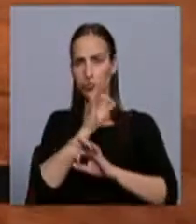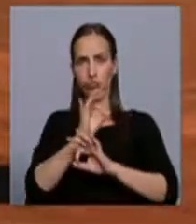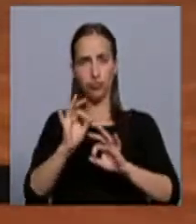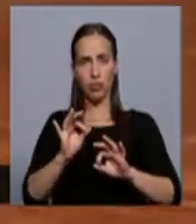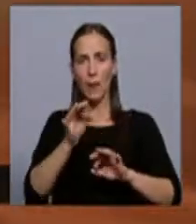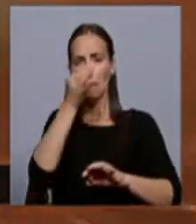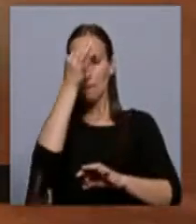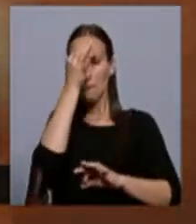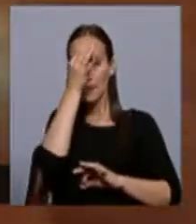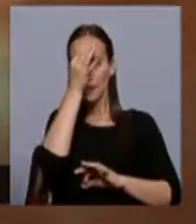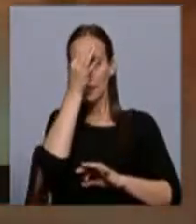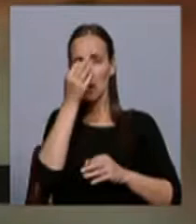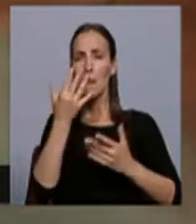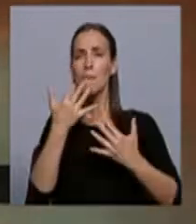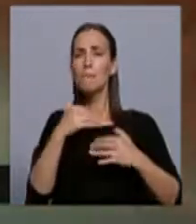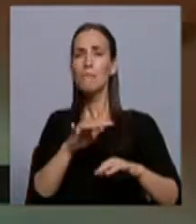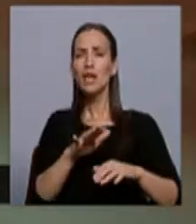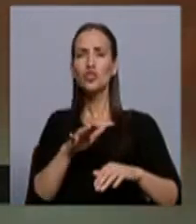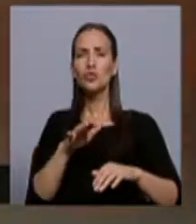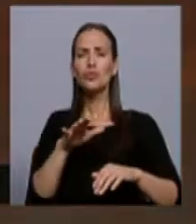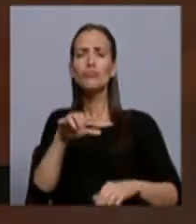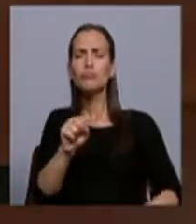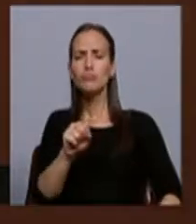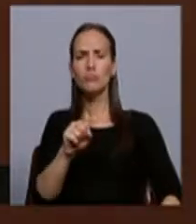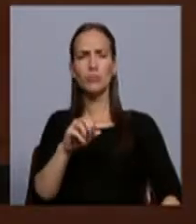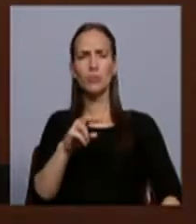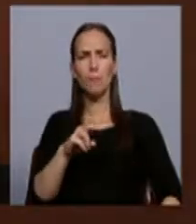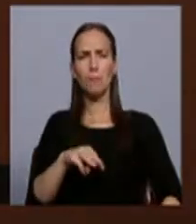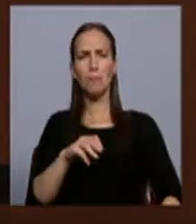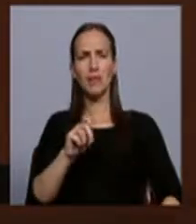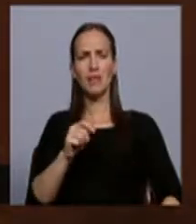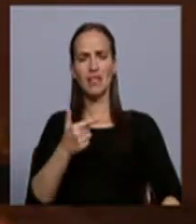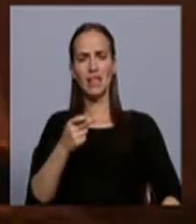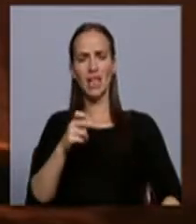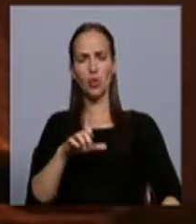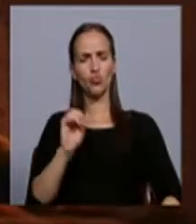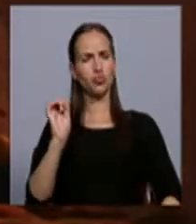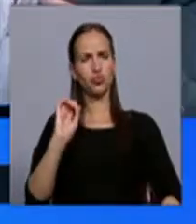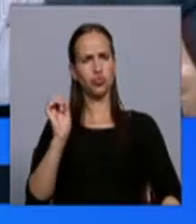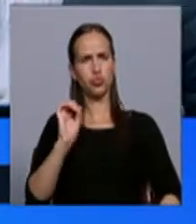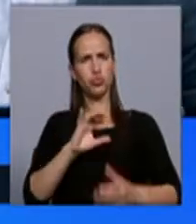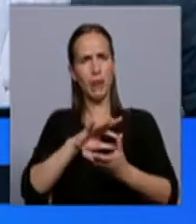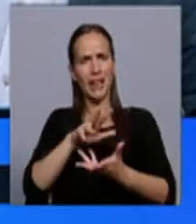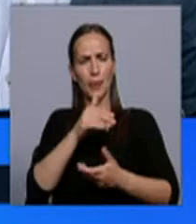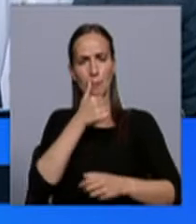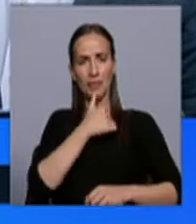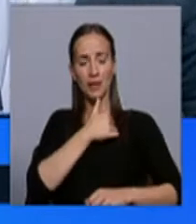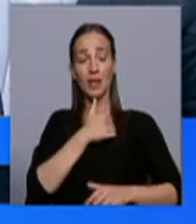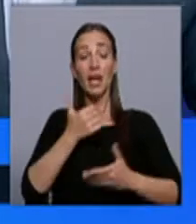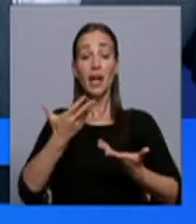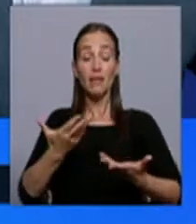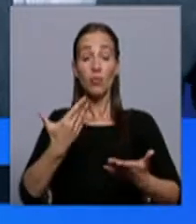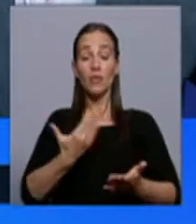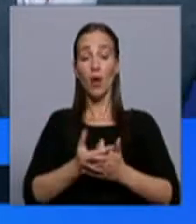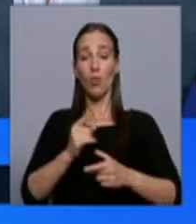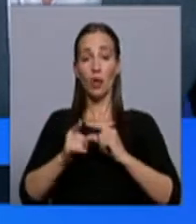também tem um instrumento, o espectrómetro NOMAD, que é absolutamente extraordinário do ponto de vista da sua precisão. Mas o NOMAD não detectou